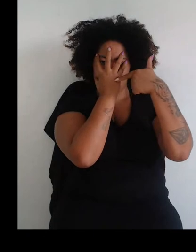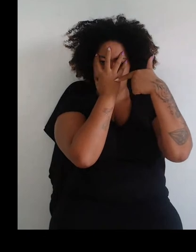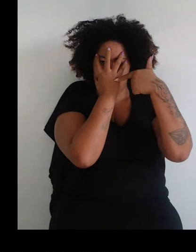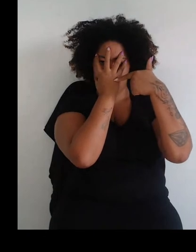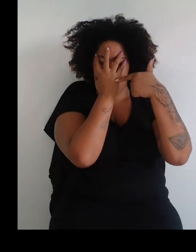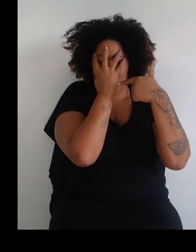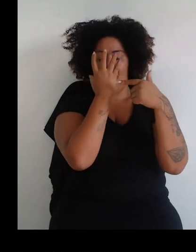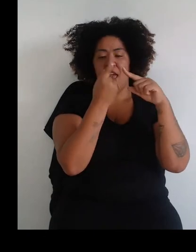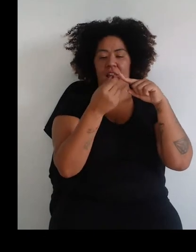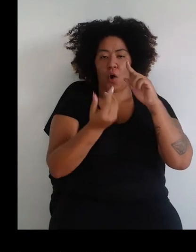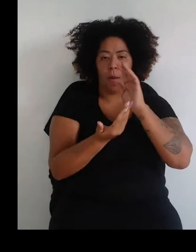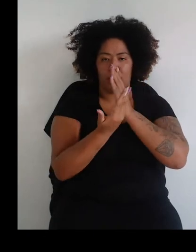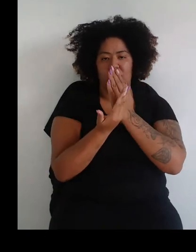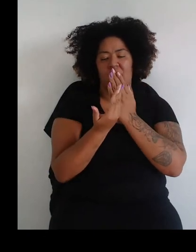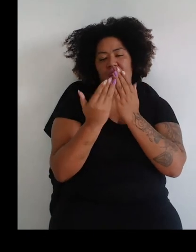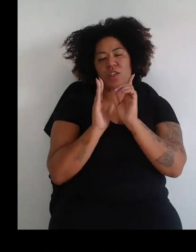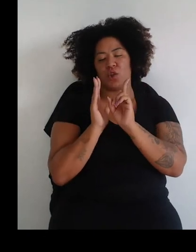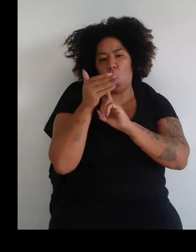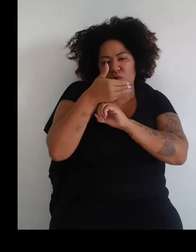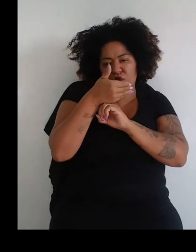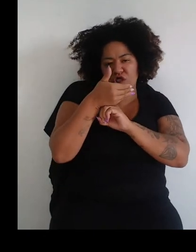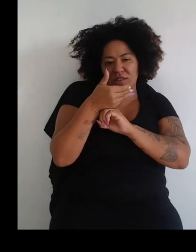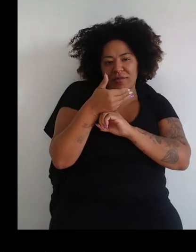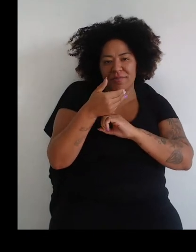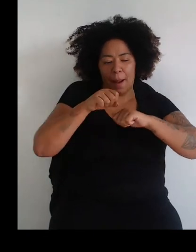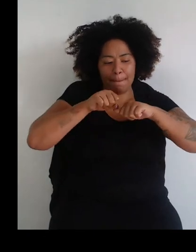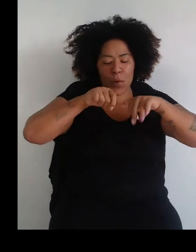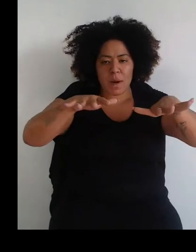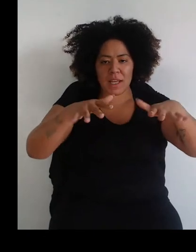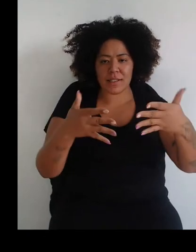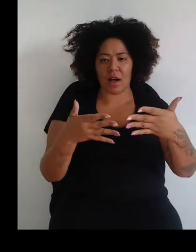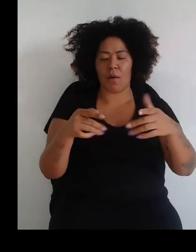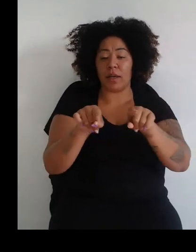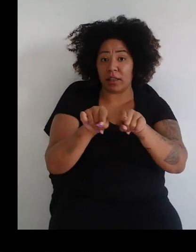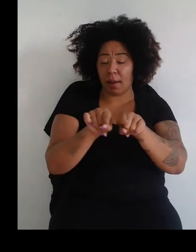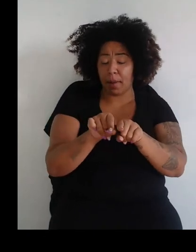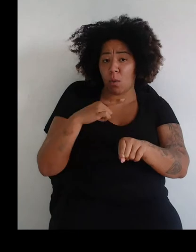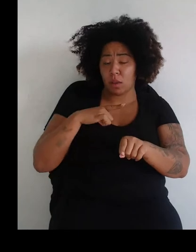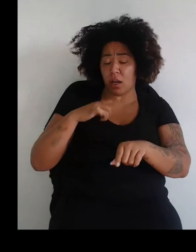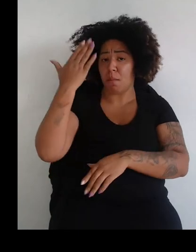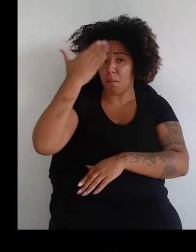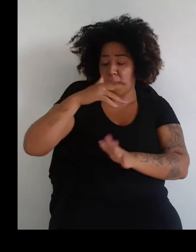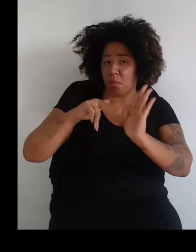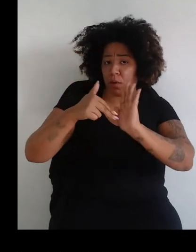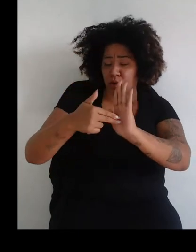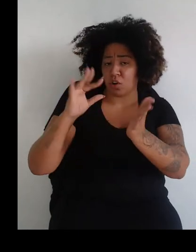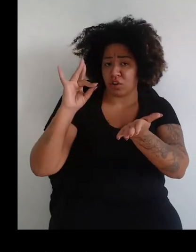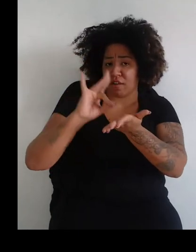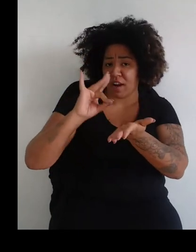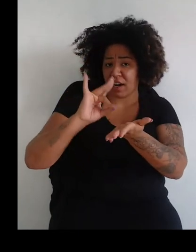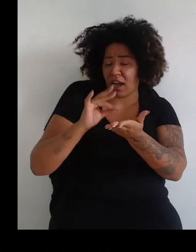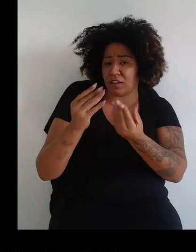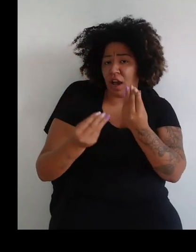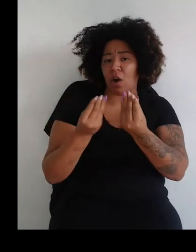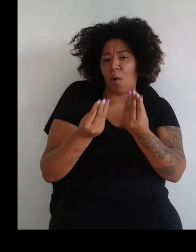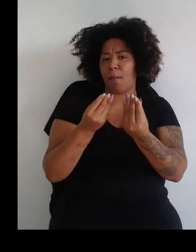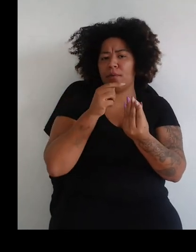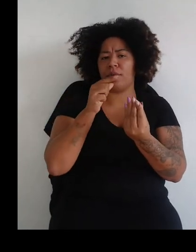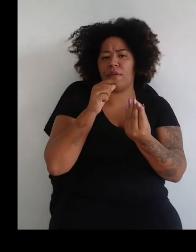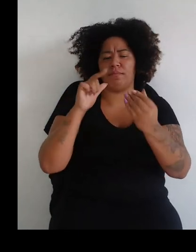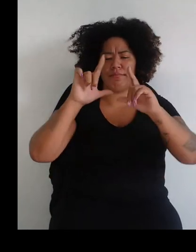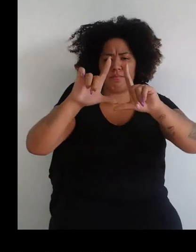pública quando os holofotes mostraram apenas uma parte foi iluminada eu queria mais